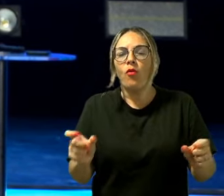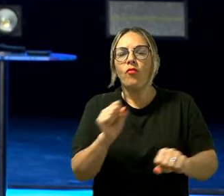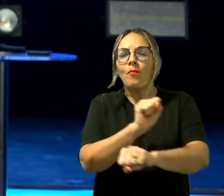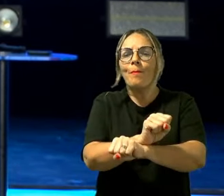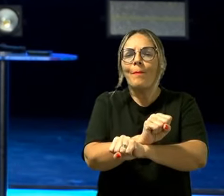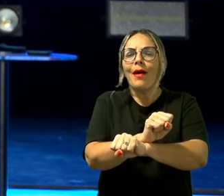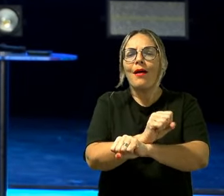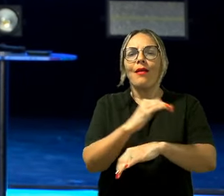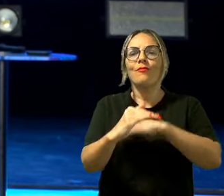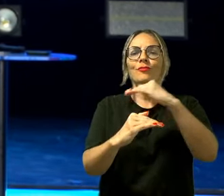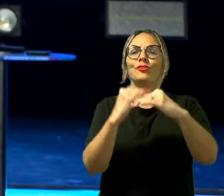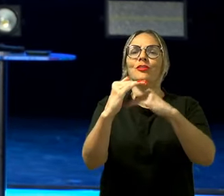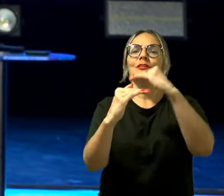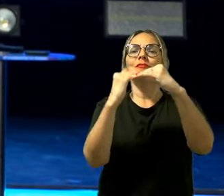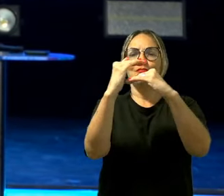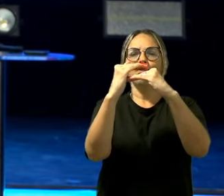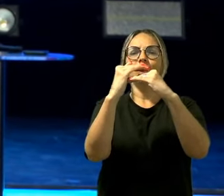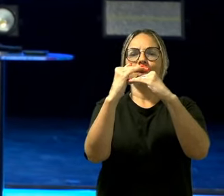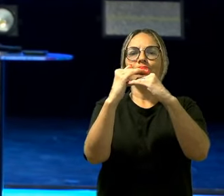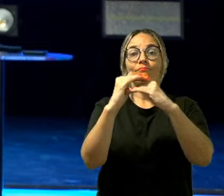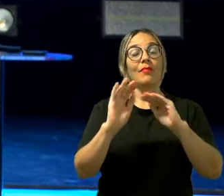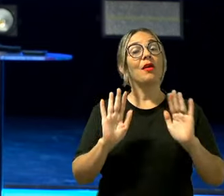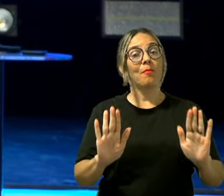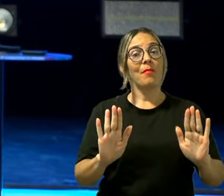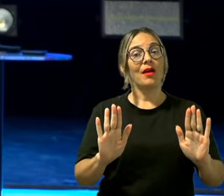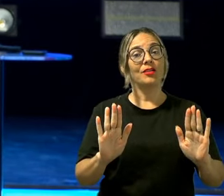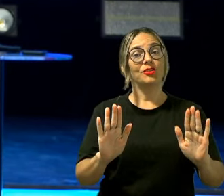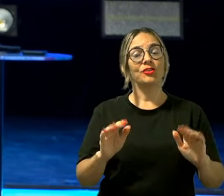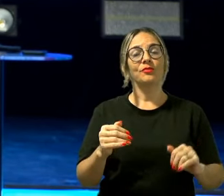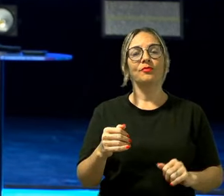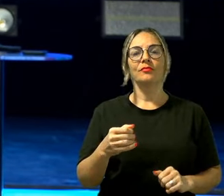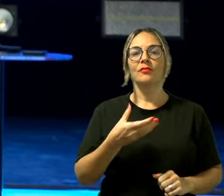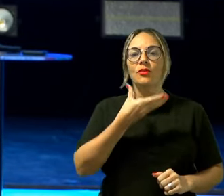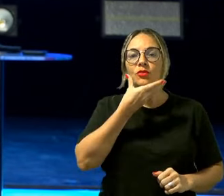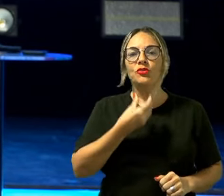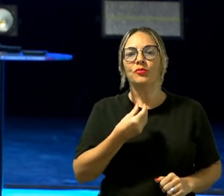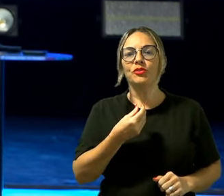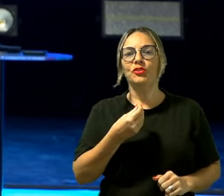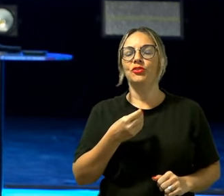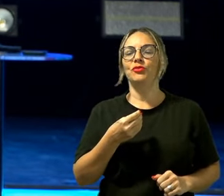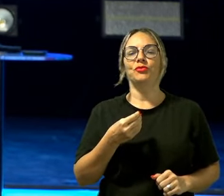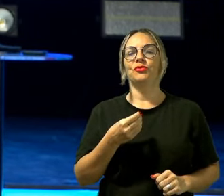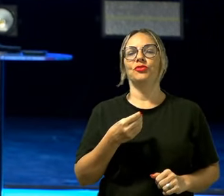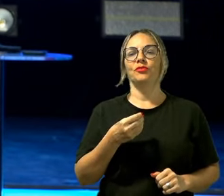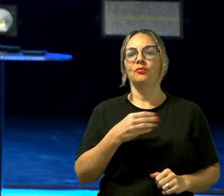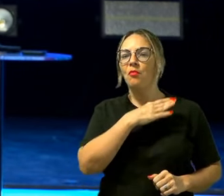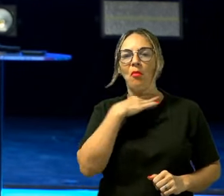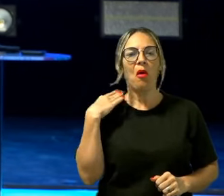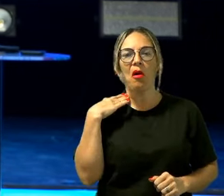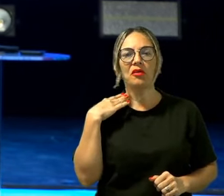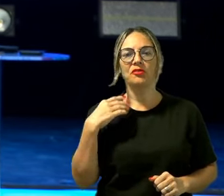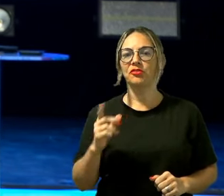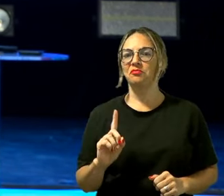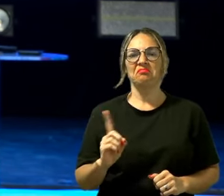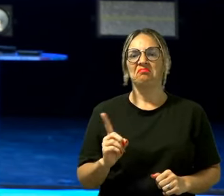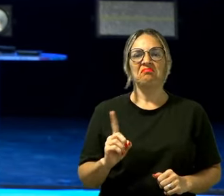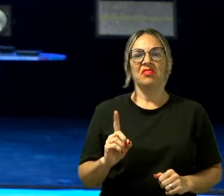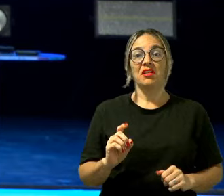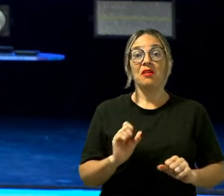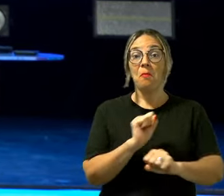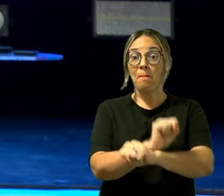que o crescimento daquele povo não eram os meninos, mas era uma aliança. Era